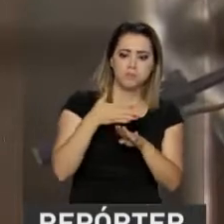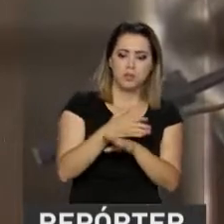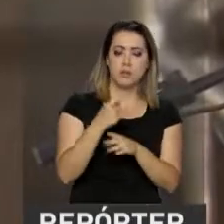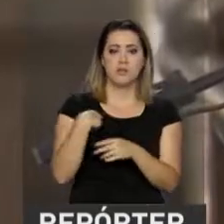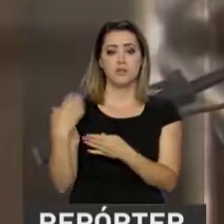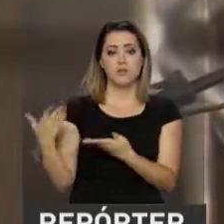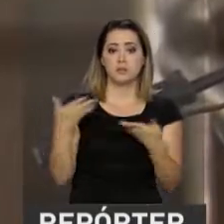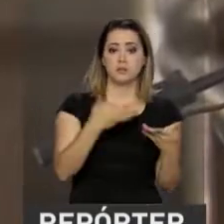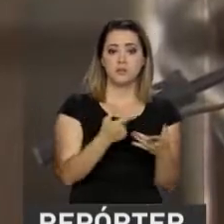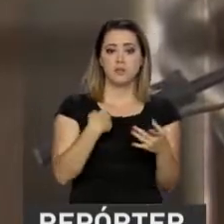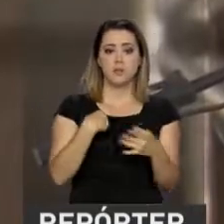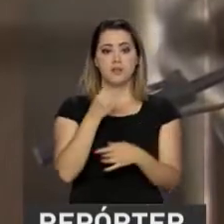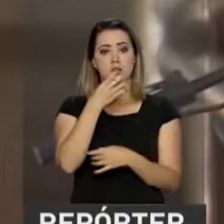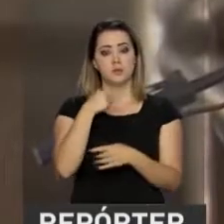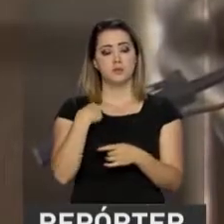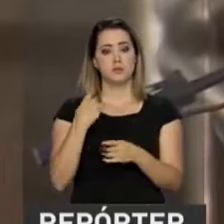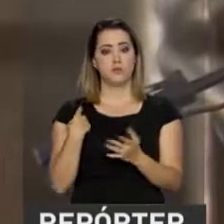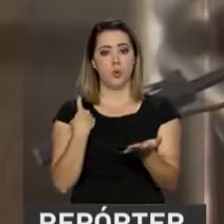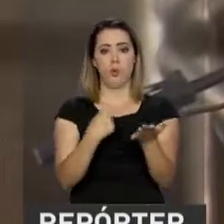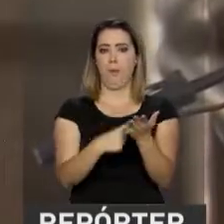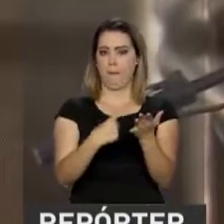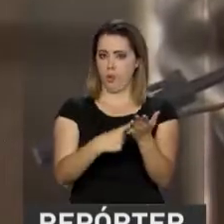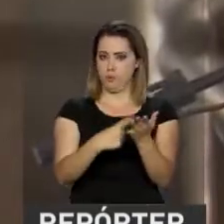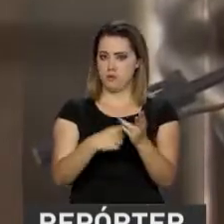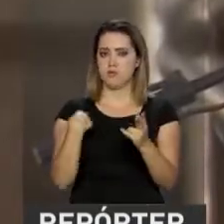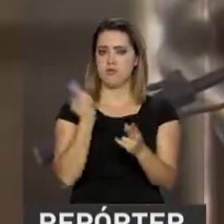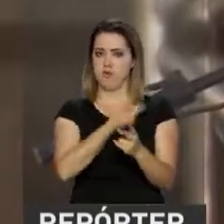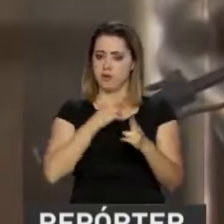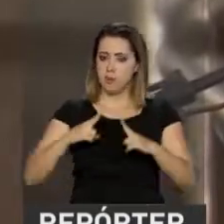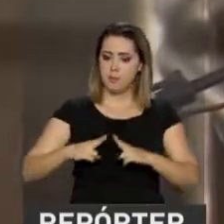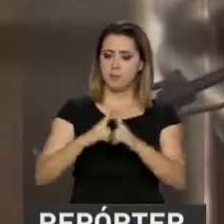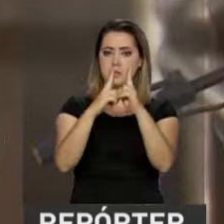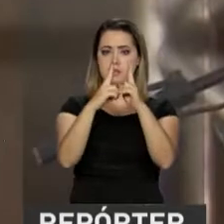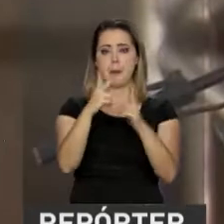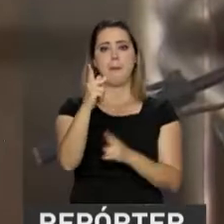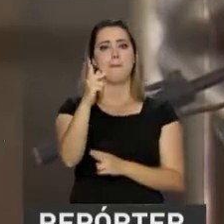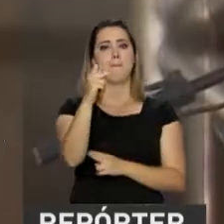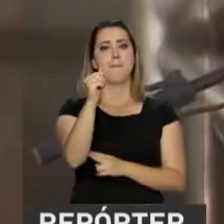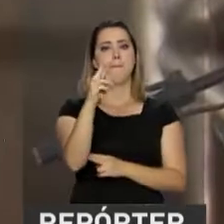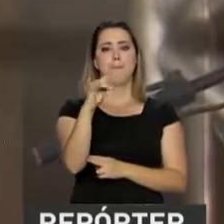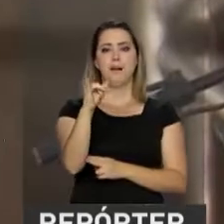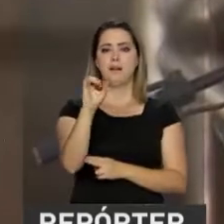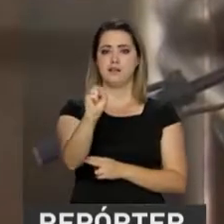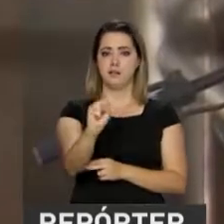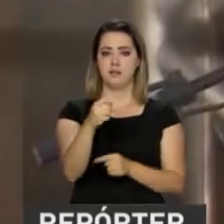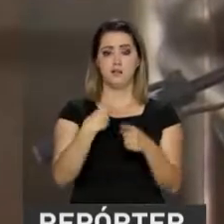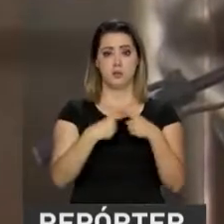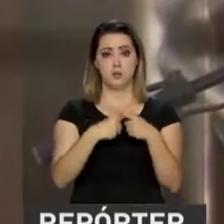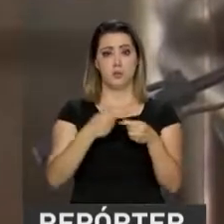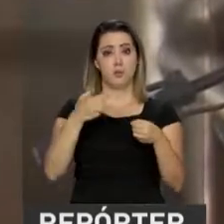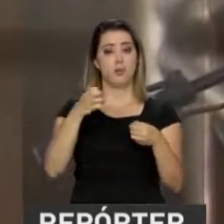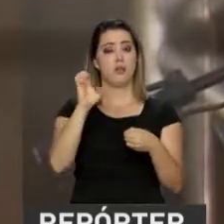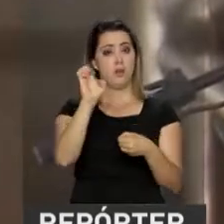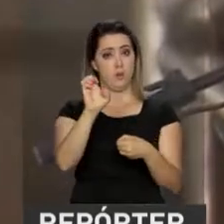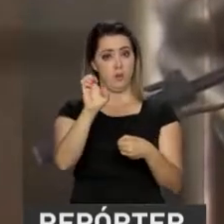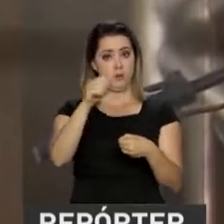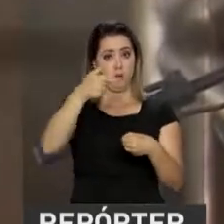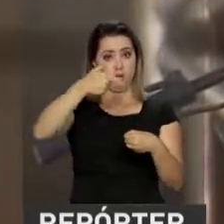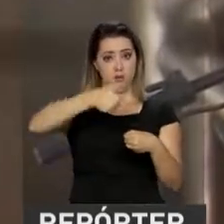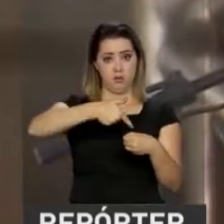com o chamado acordo de paris que nós fizemos proveta noll combustíveis não